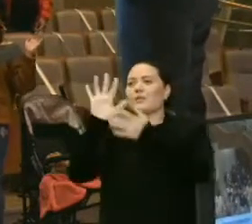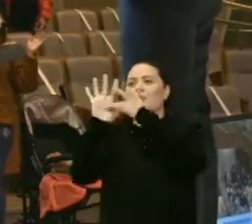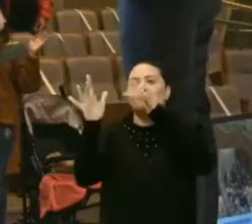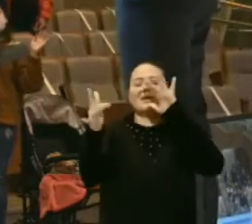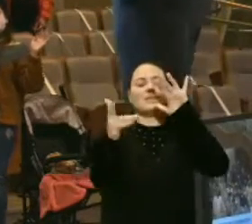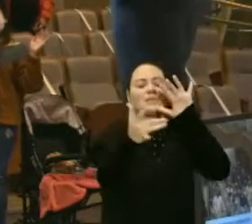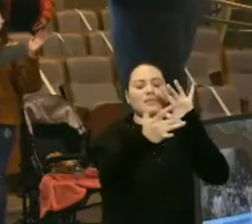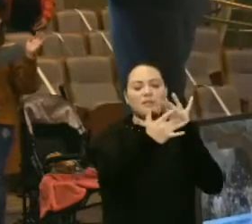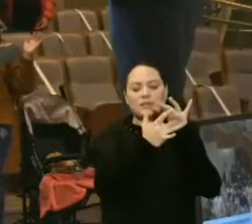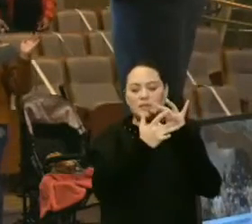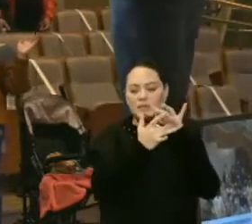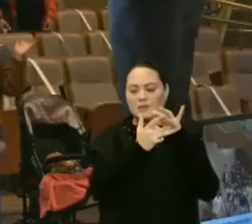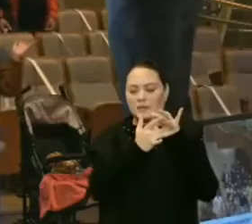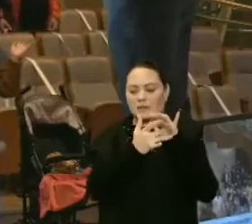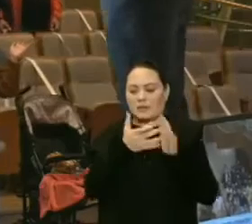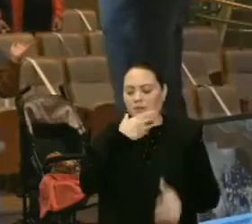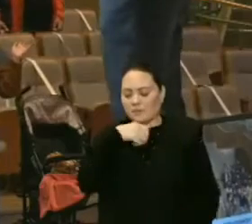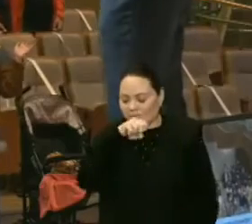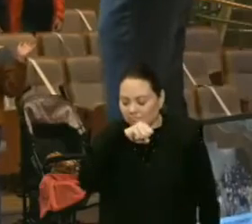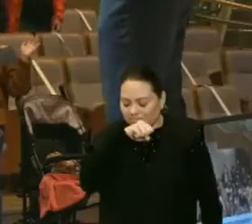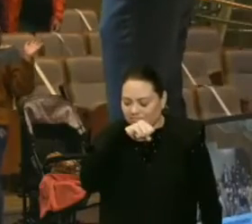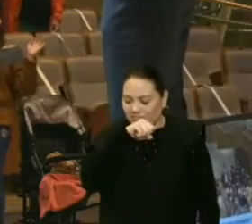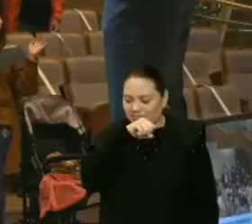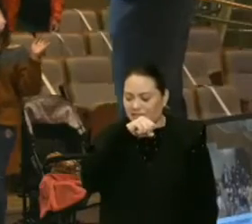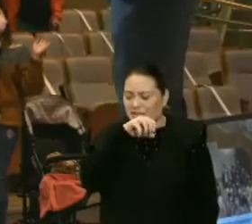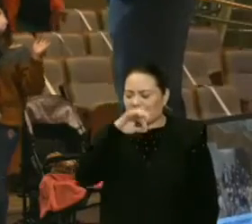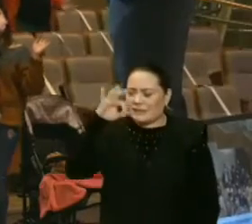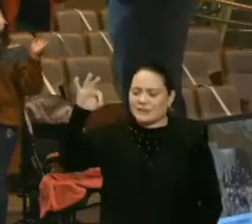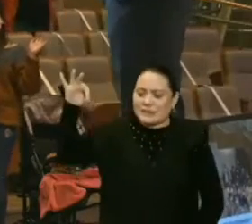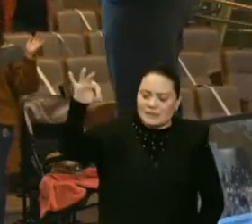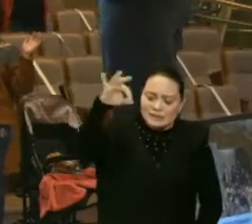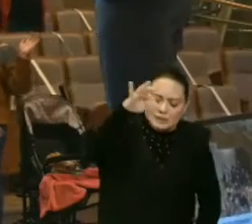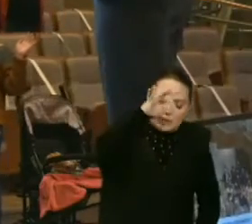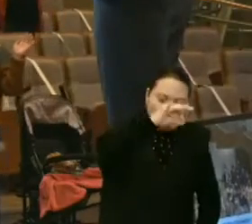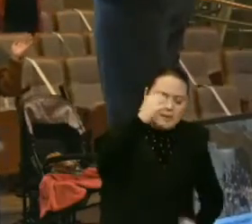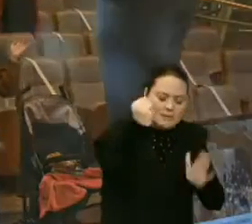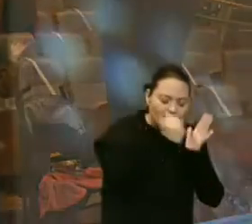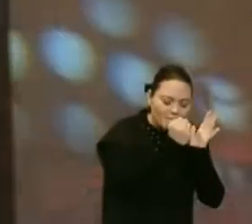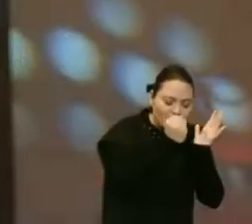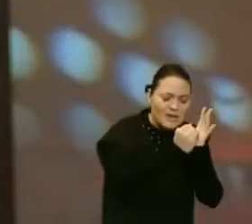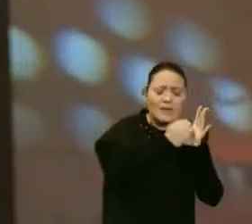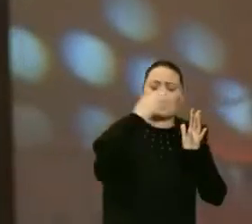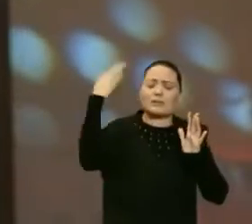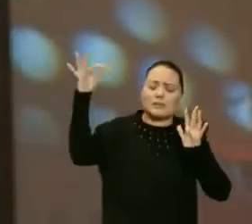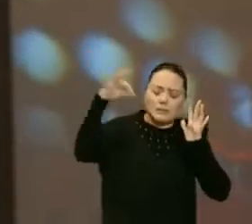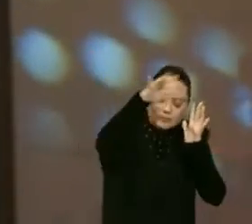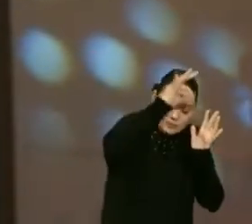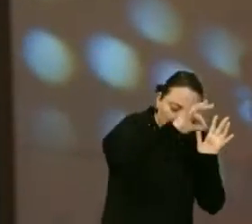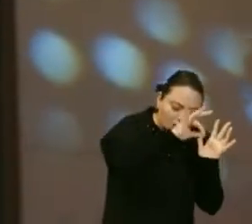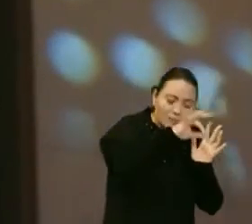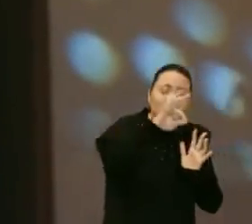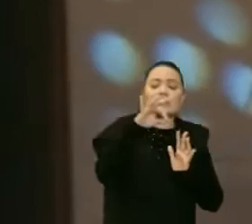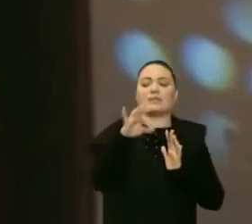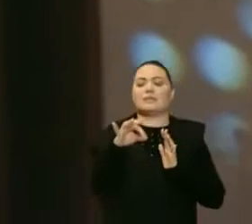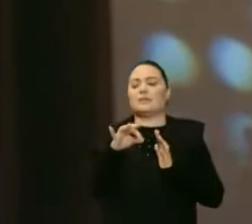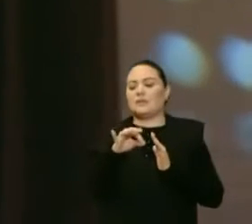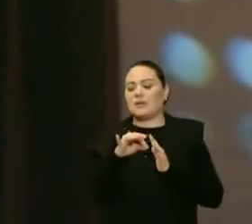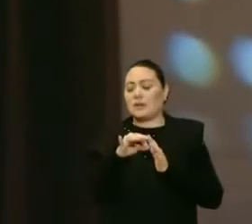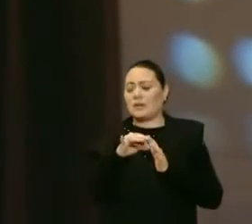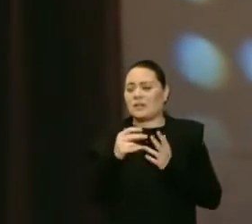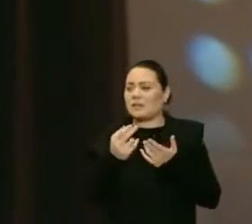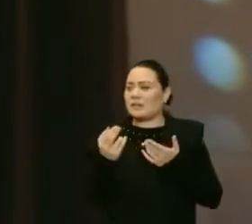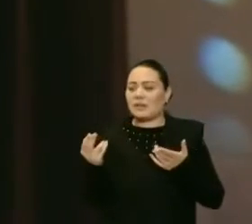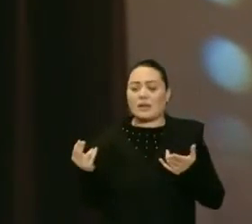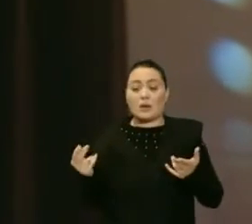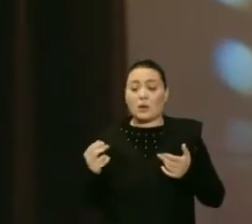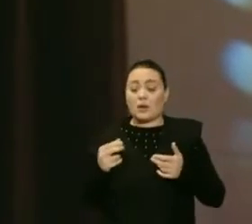de Jesus. Pai, sela agora estes meus irmãos com o selo do Espírito, que eles não sejam mais os mesmos, que